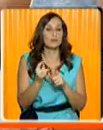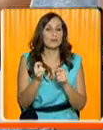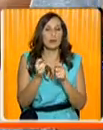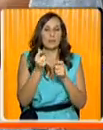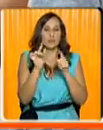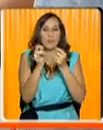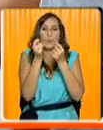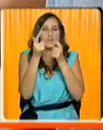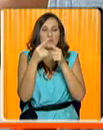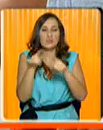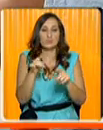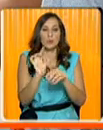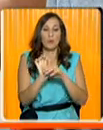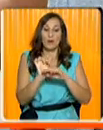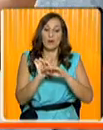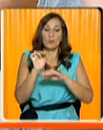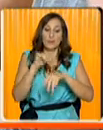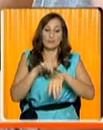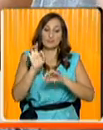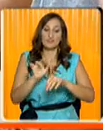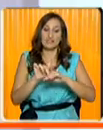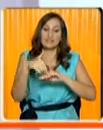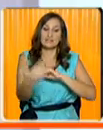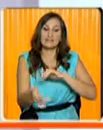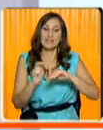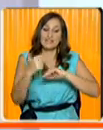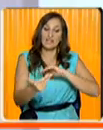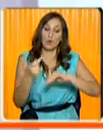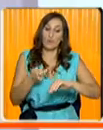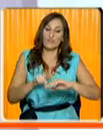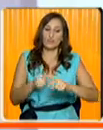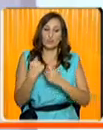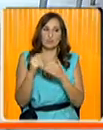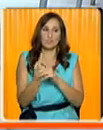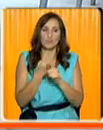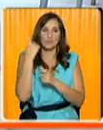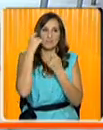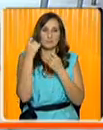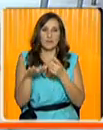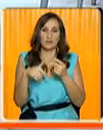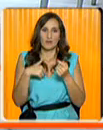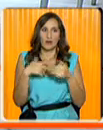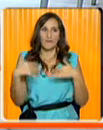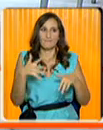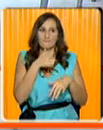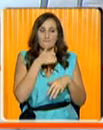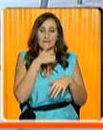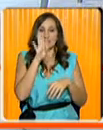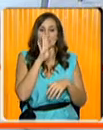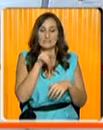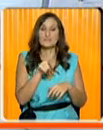fincha de uma janela. Ou tu saltas lá para fora no momento certo ou ficas cá dentro. Mas começamos a pensar tudo aquilo que fizemos mal. Espera aí, deixa eu ver o que é que vai ser. Portanto, se